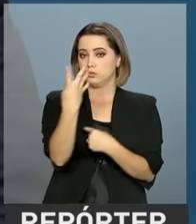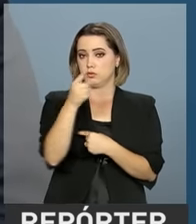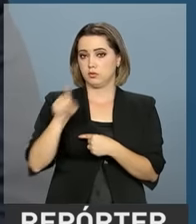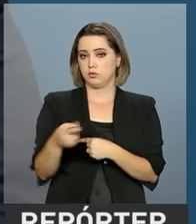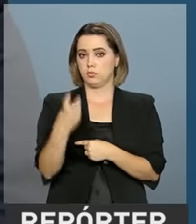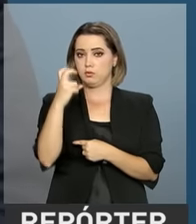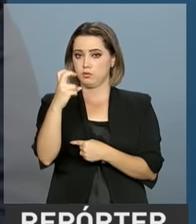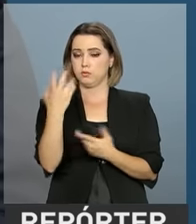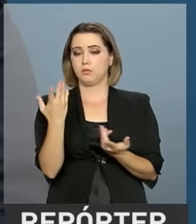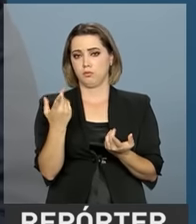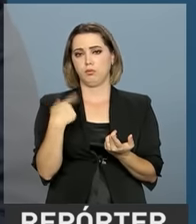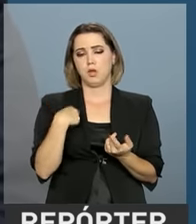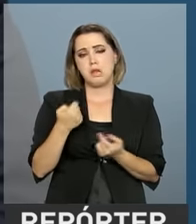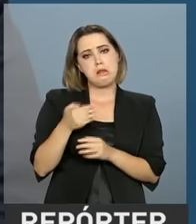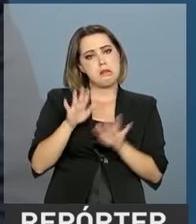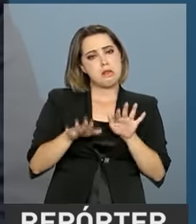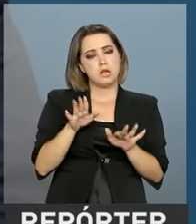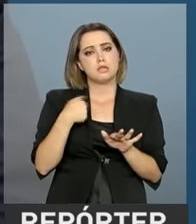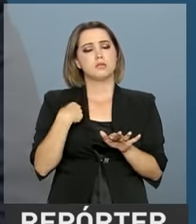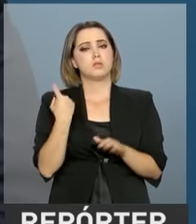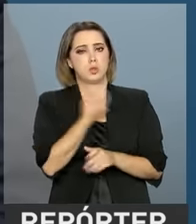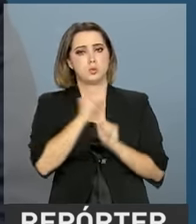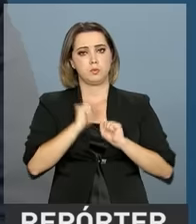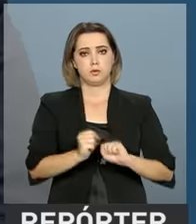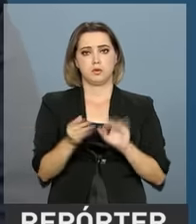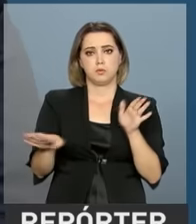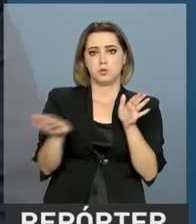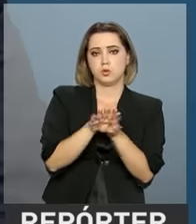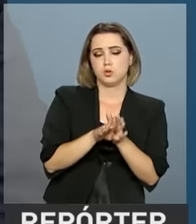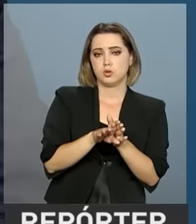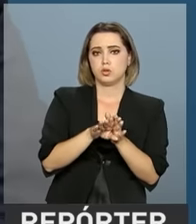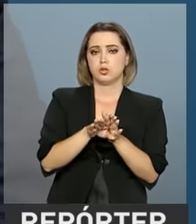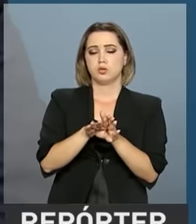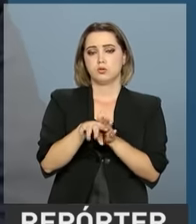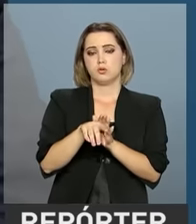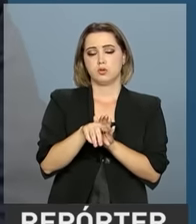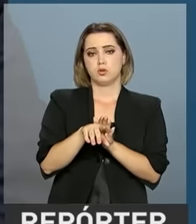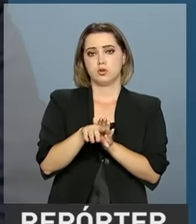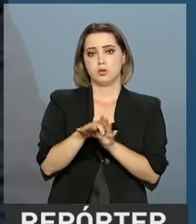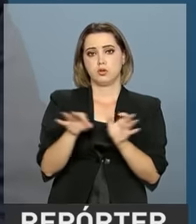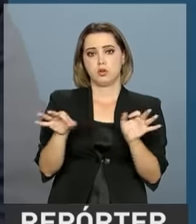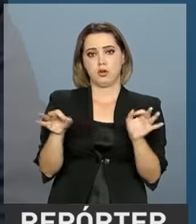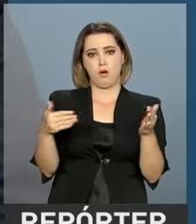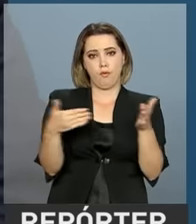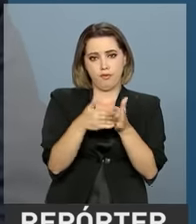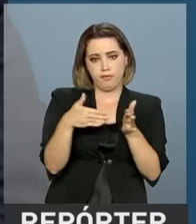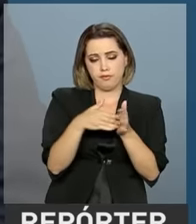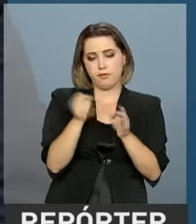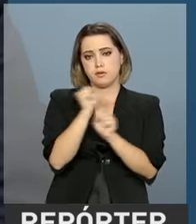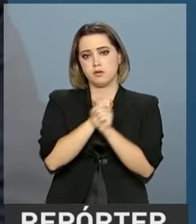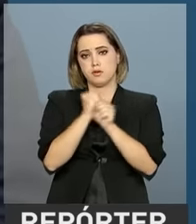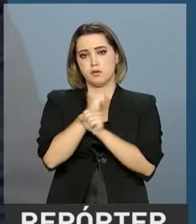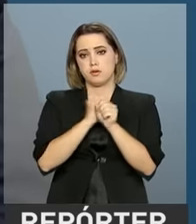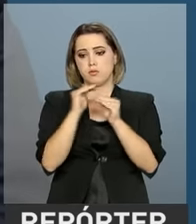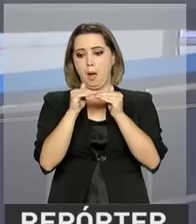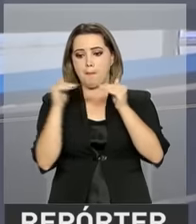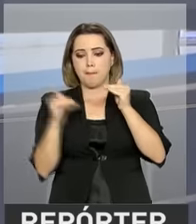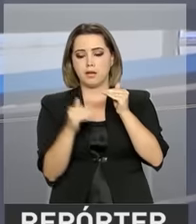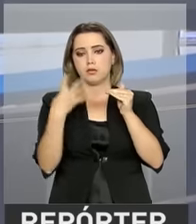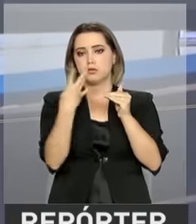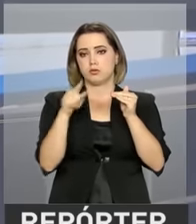talvez nós chegamos ao fim do ano com uma meta eh inferior ao centro que é de